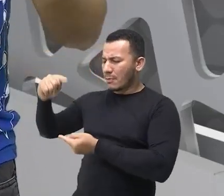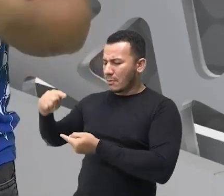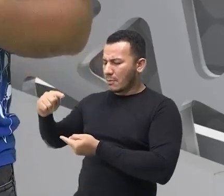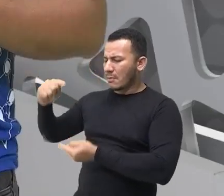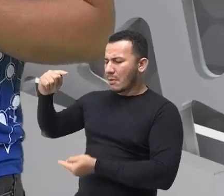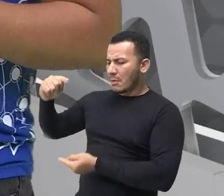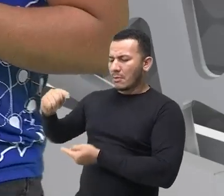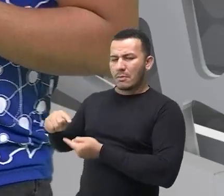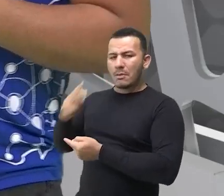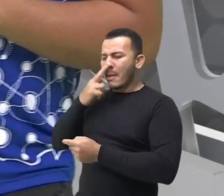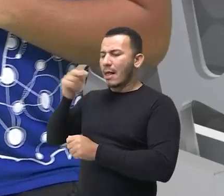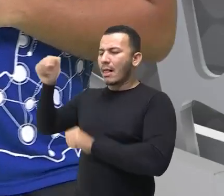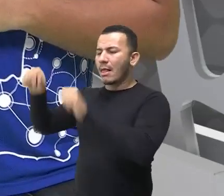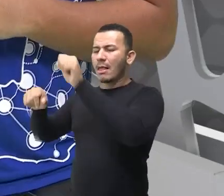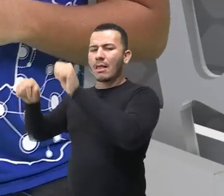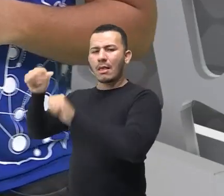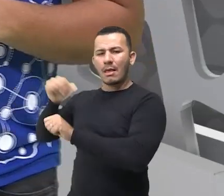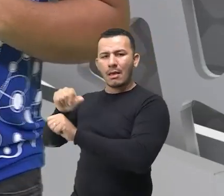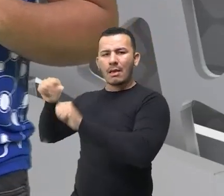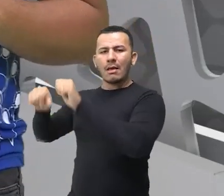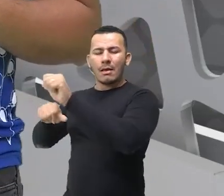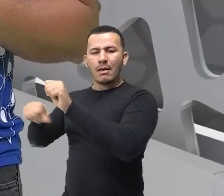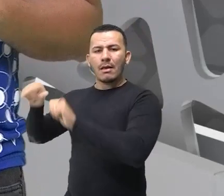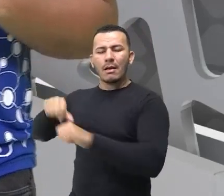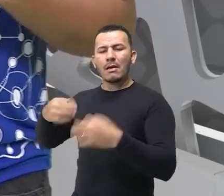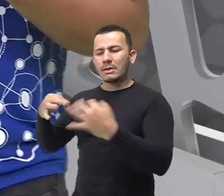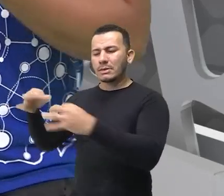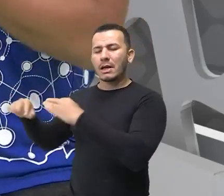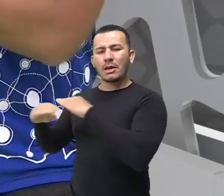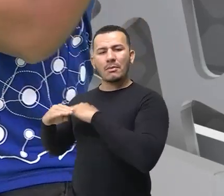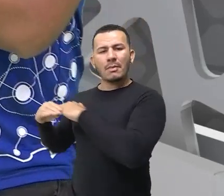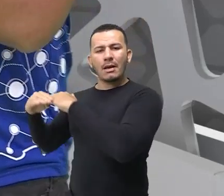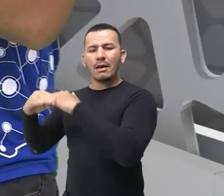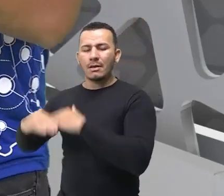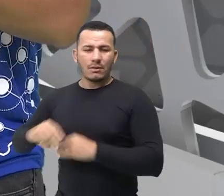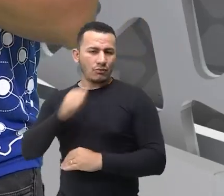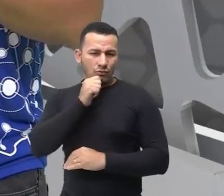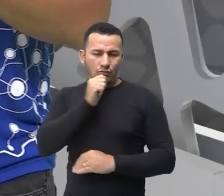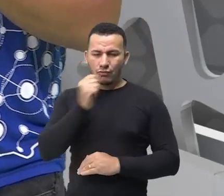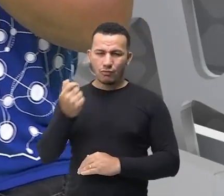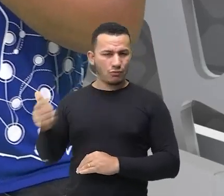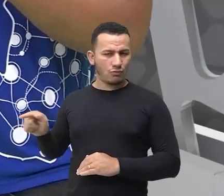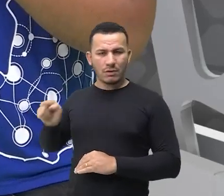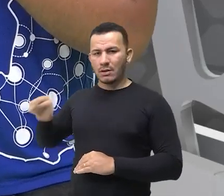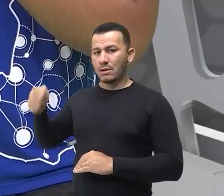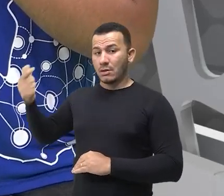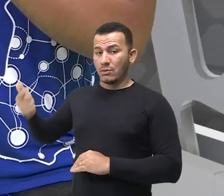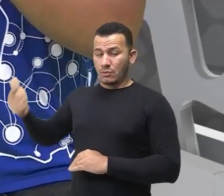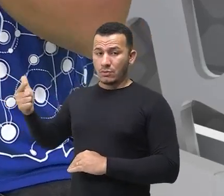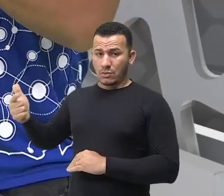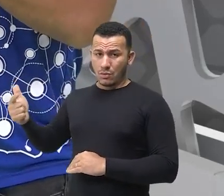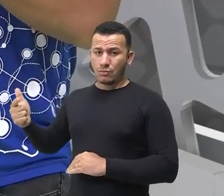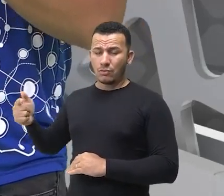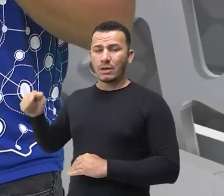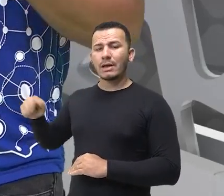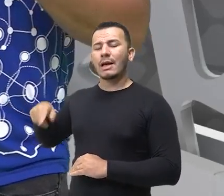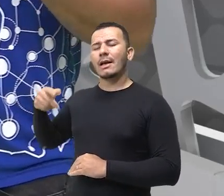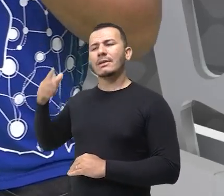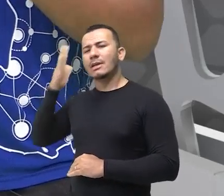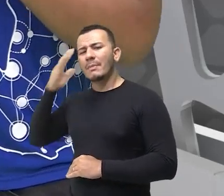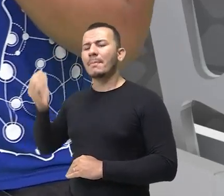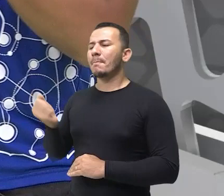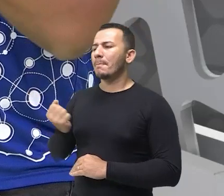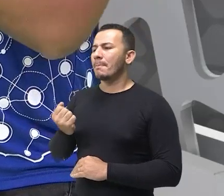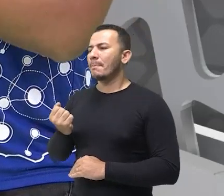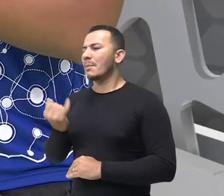versos, eles são aqui mais irregulares, certo? Não há uma certa organização com relação à quantidade